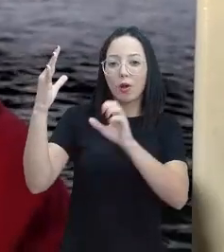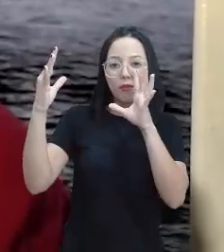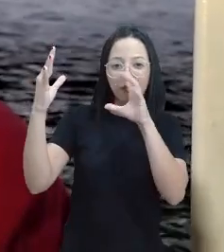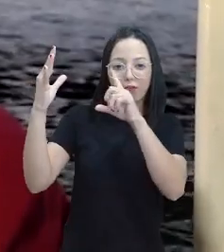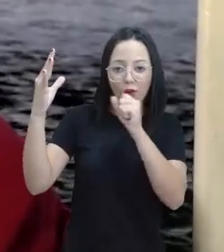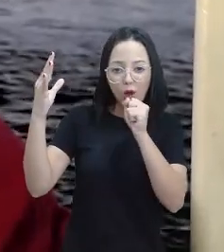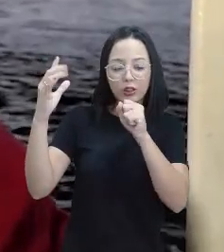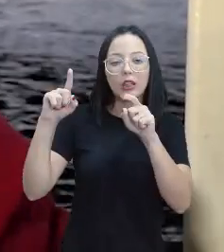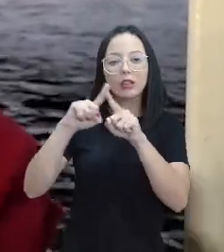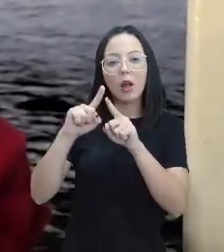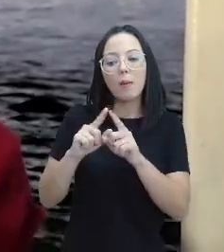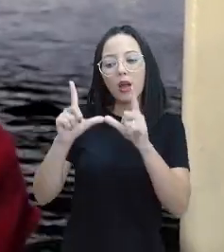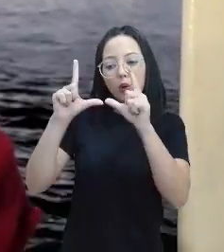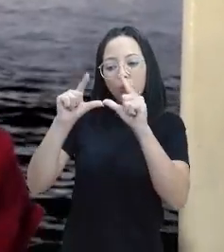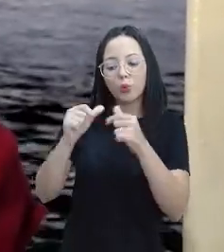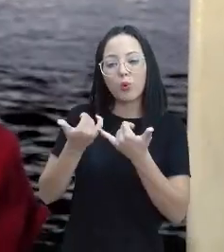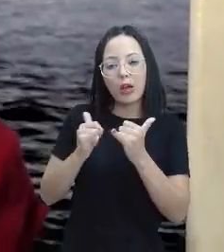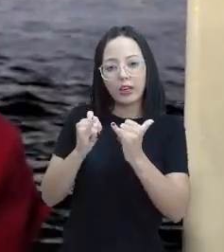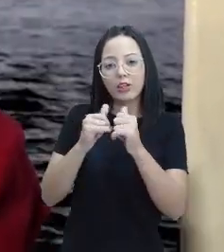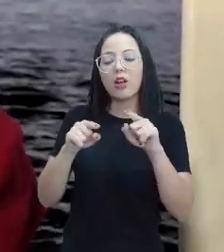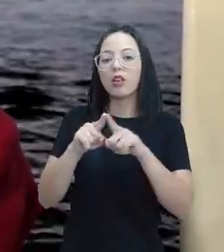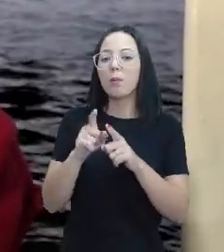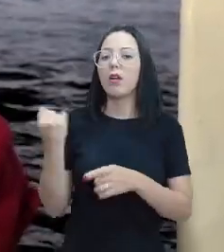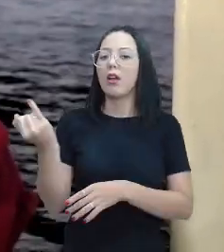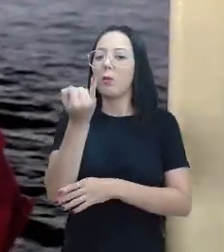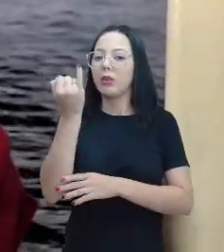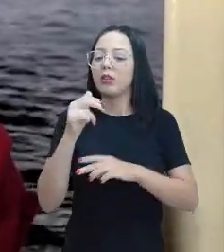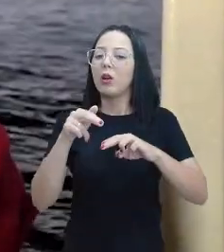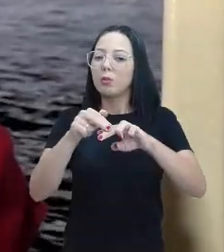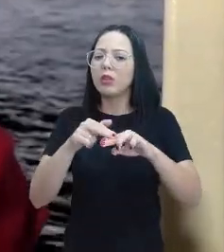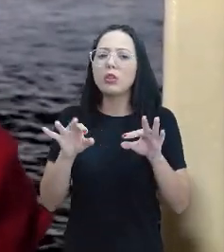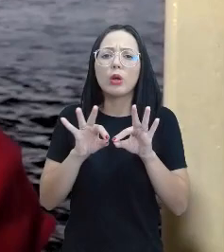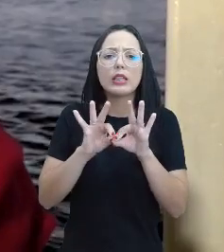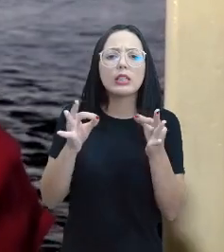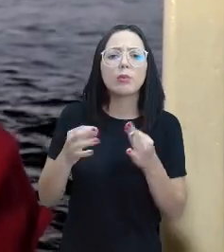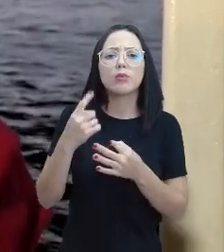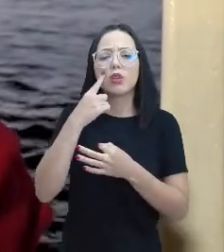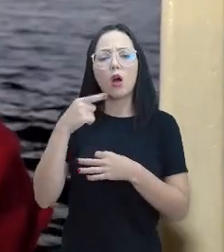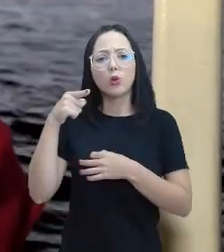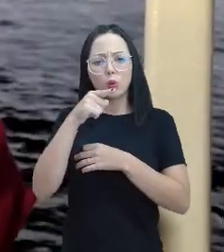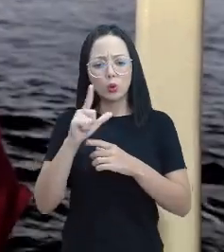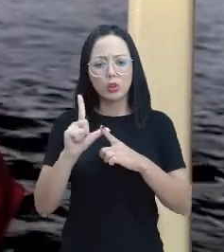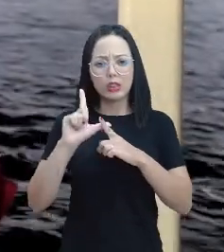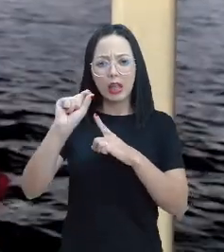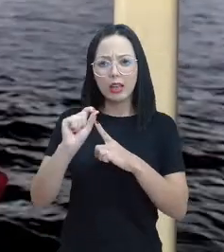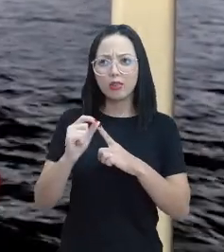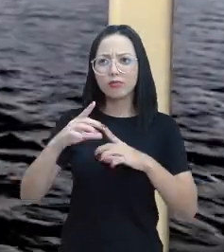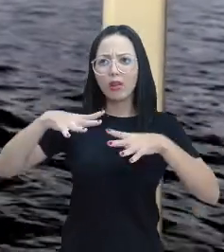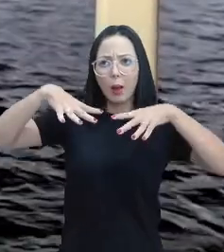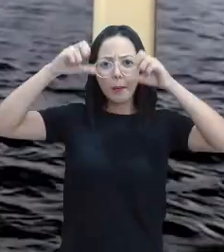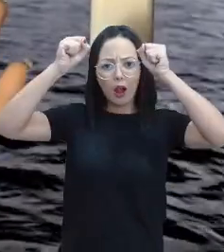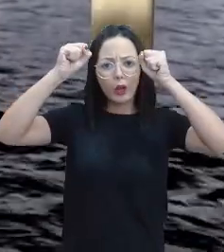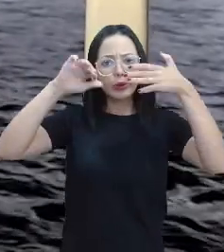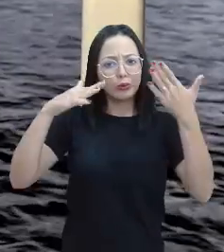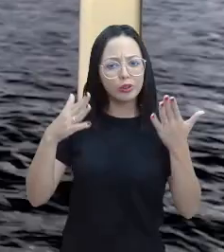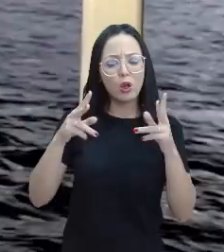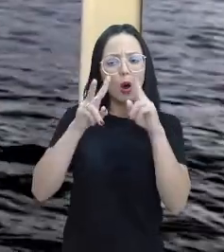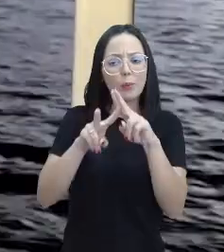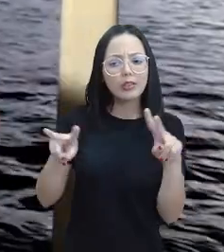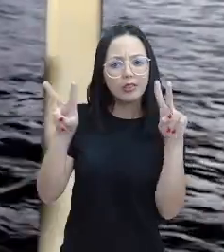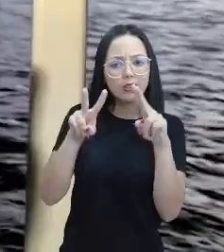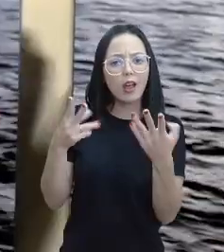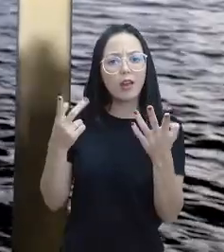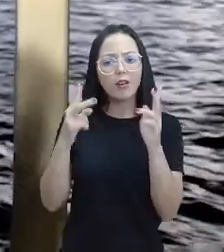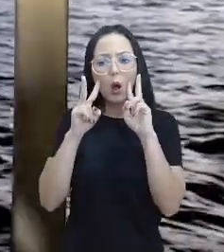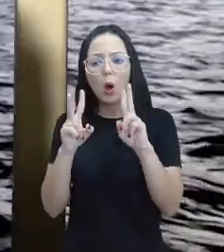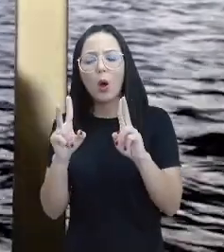menos energia. Isso também é importante. Então, veja como é simples. Apaga a luz quando sair de um ambiente na sua casa. Observa.